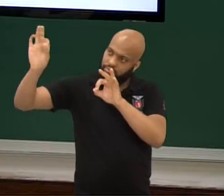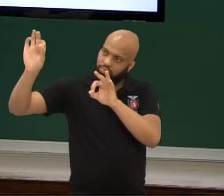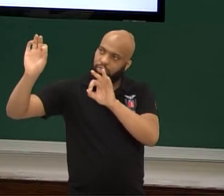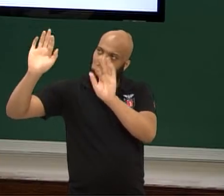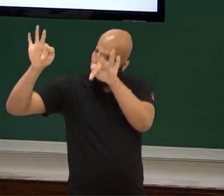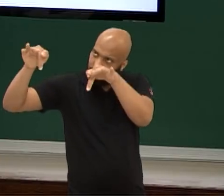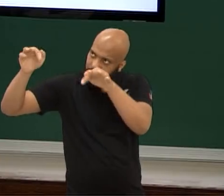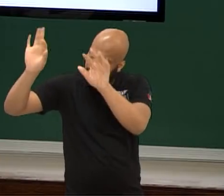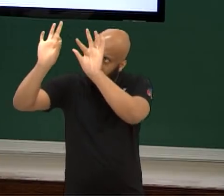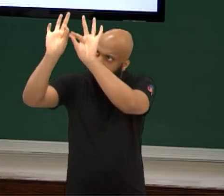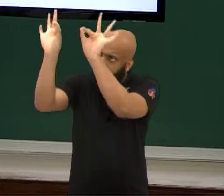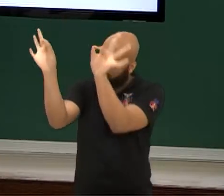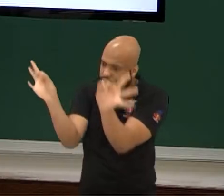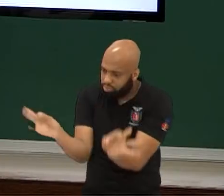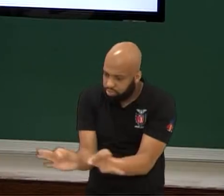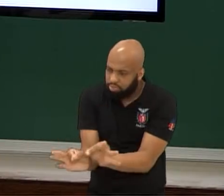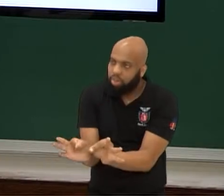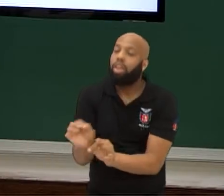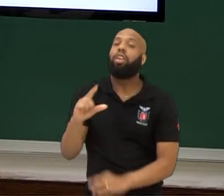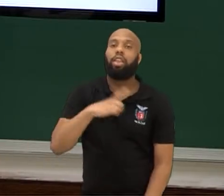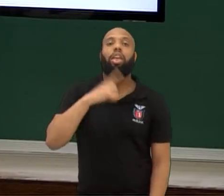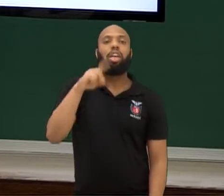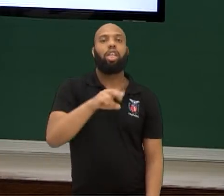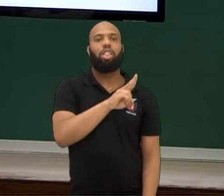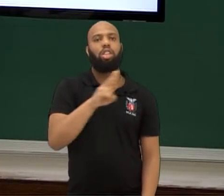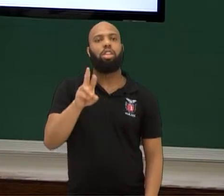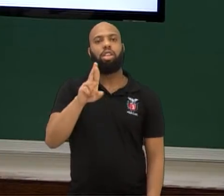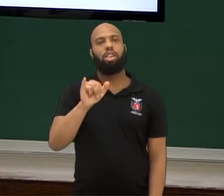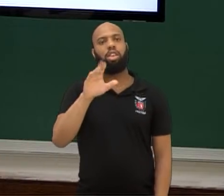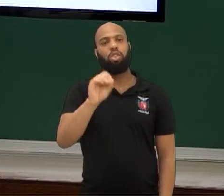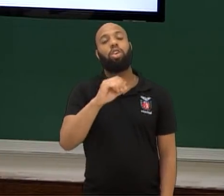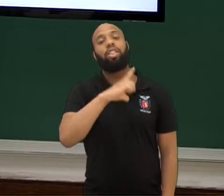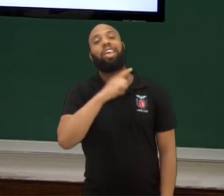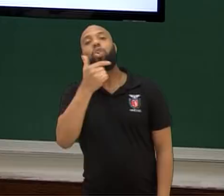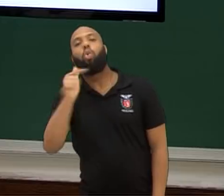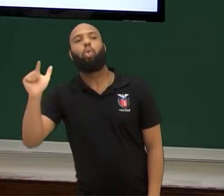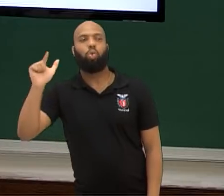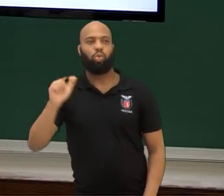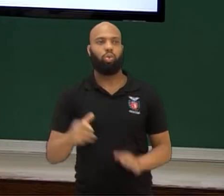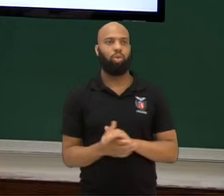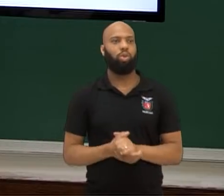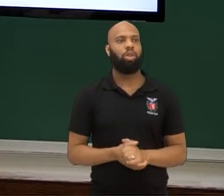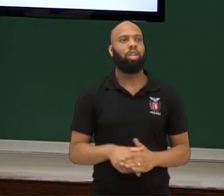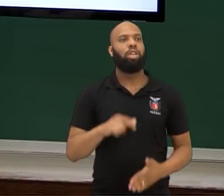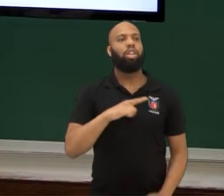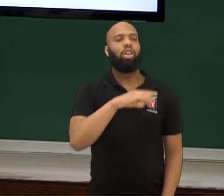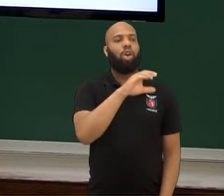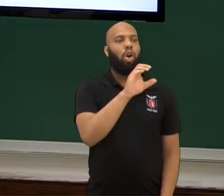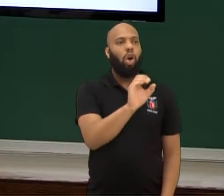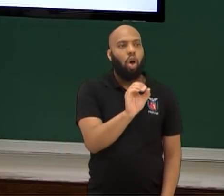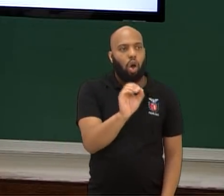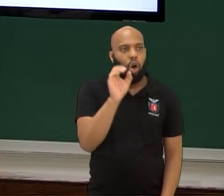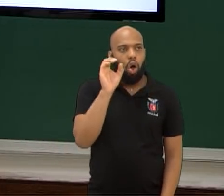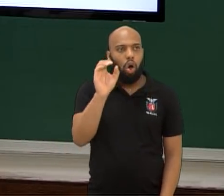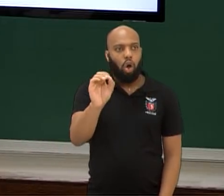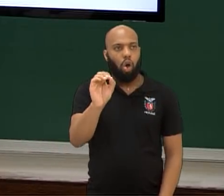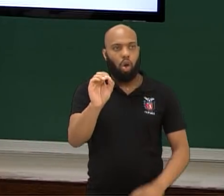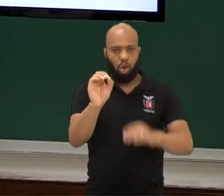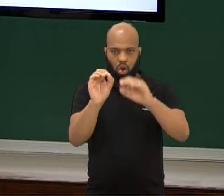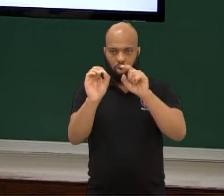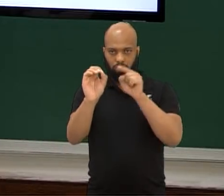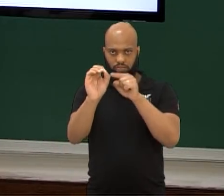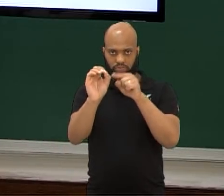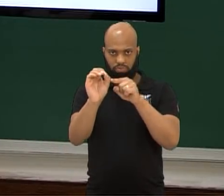Nós chamamos esse segmento de raio. Temos um outro segmento, OB. Vamos olhar aqui, ó, do